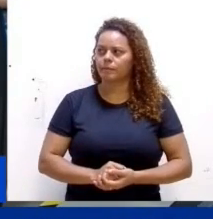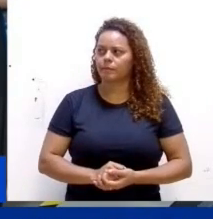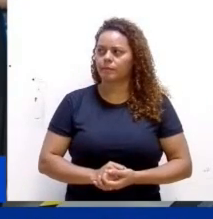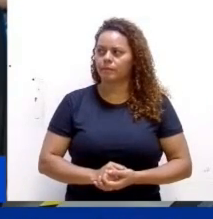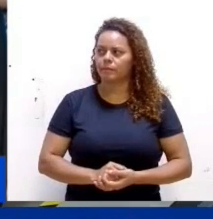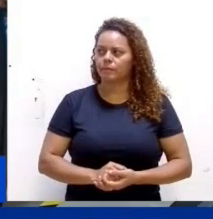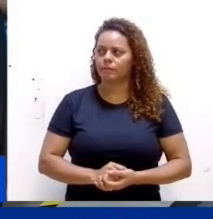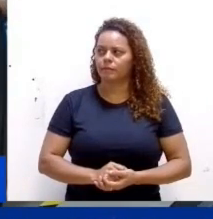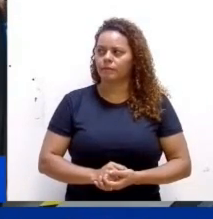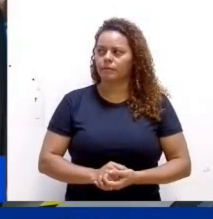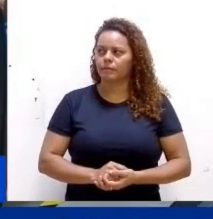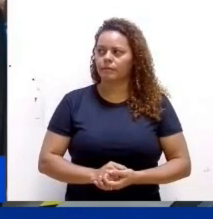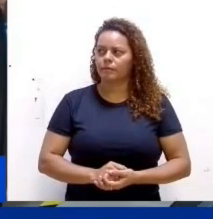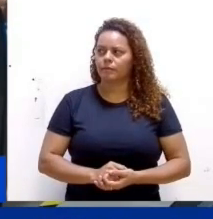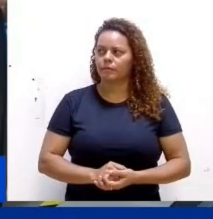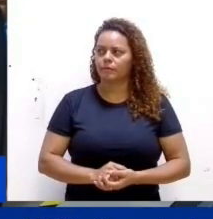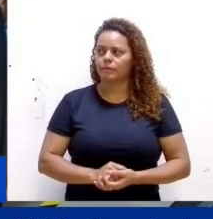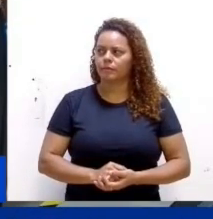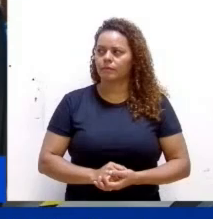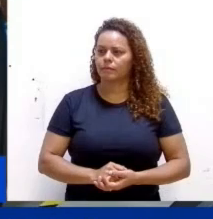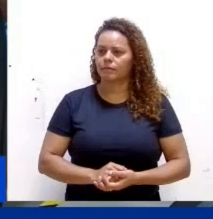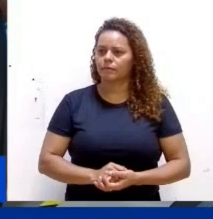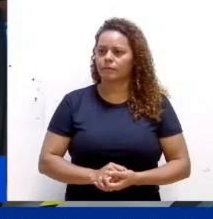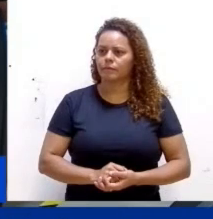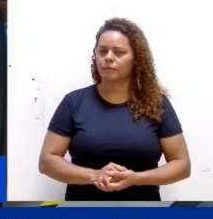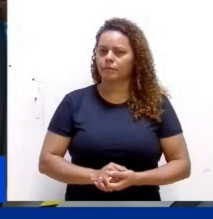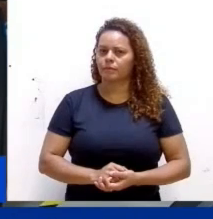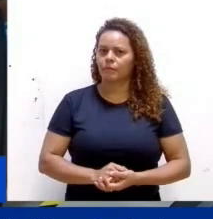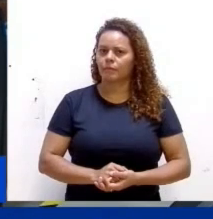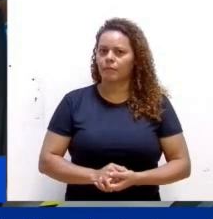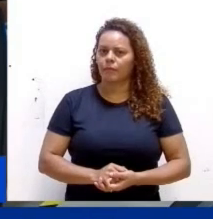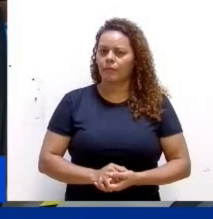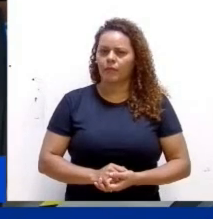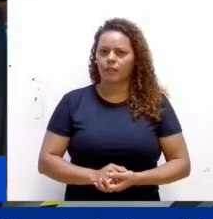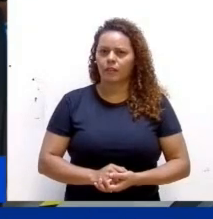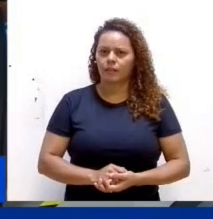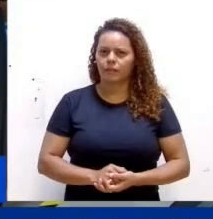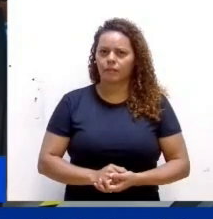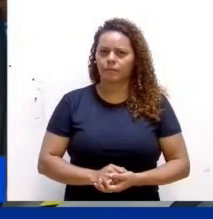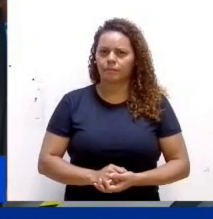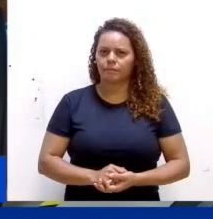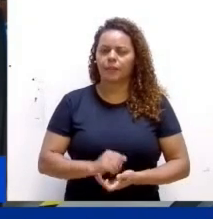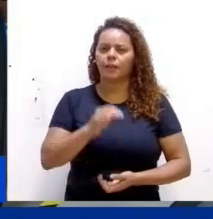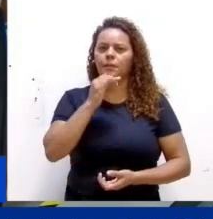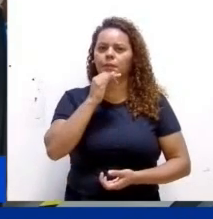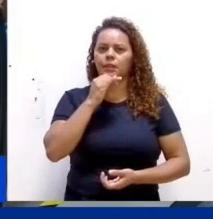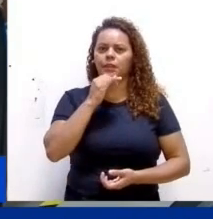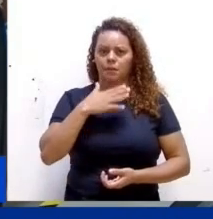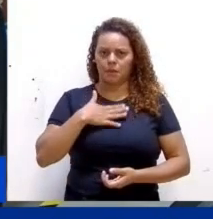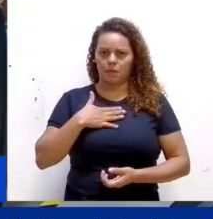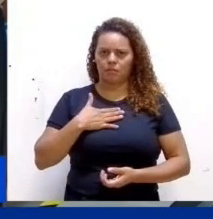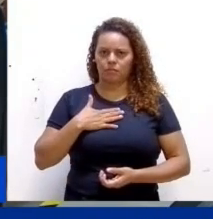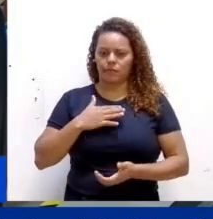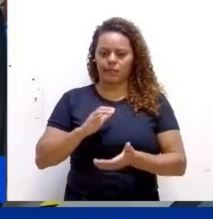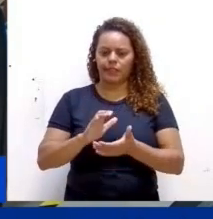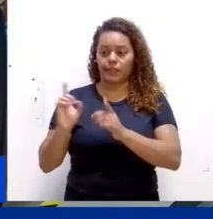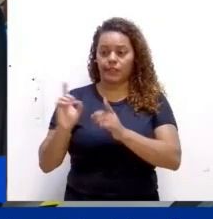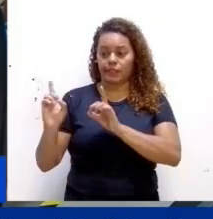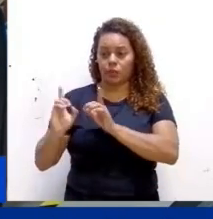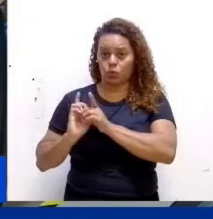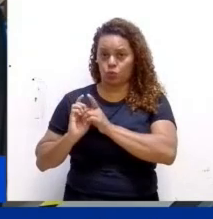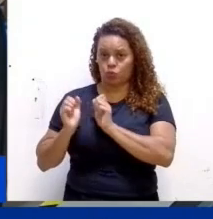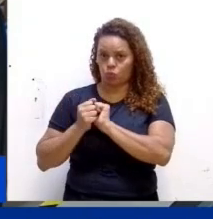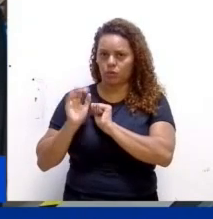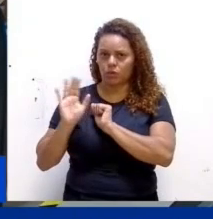ele pegou, a gente separou, ele levou esse dinheiro e gastou tudo. Se, no caso, eu for procurar meu direito, ele vai ter que, sim, dividir, me dar